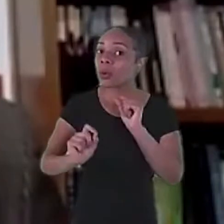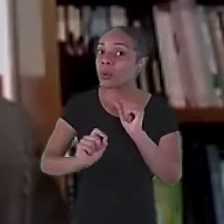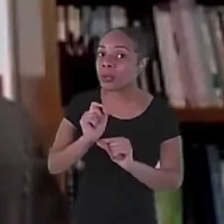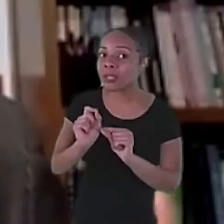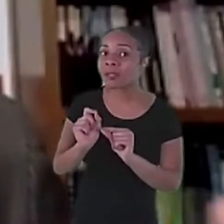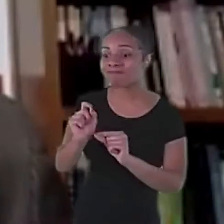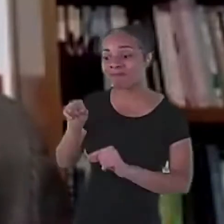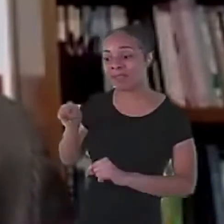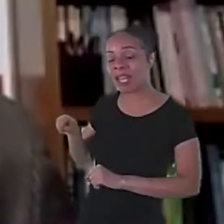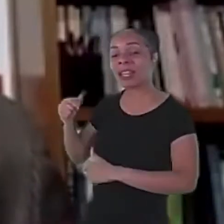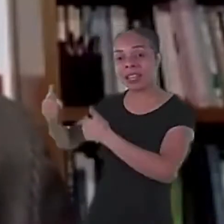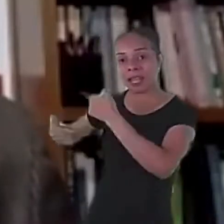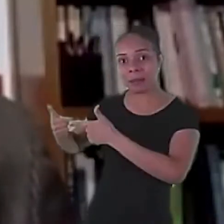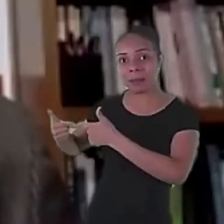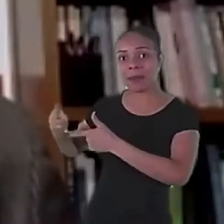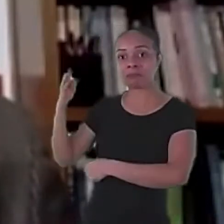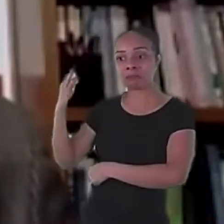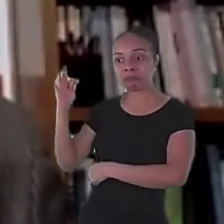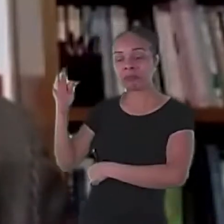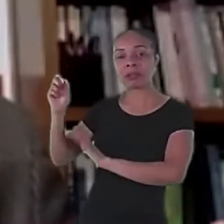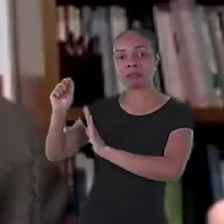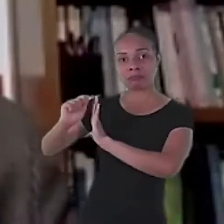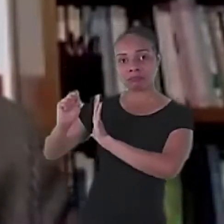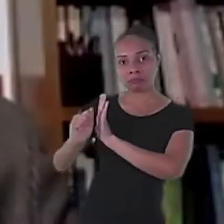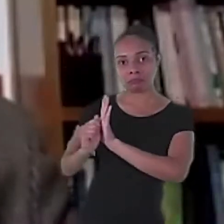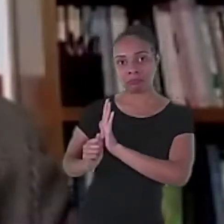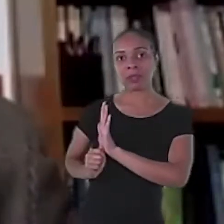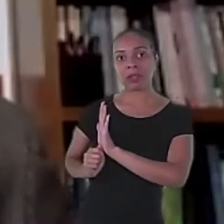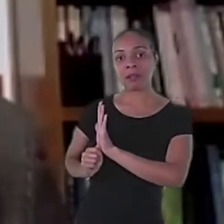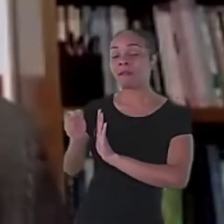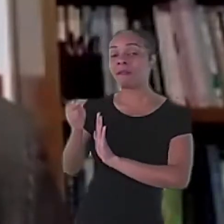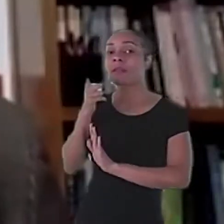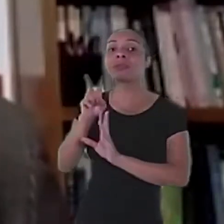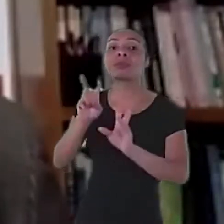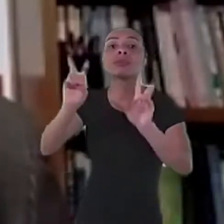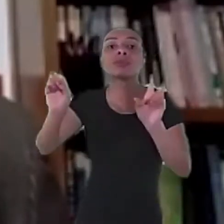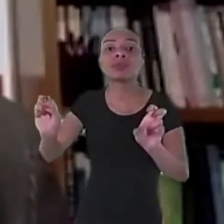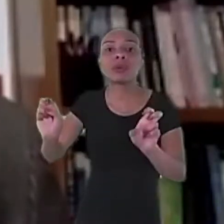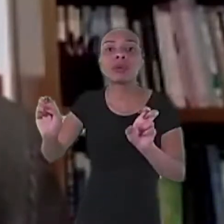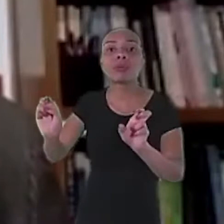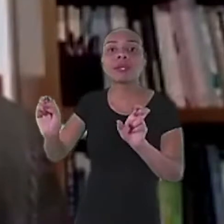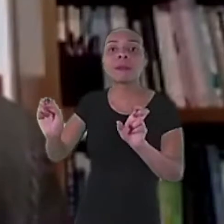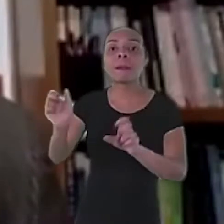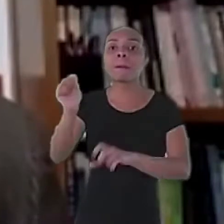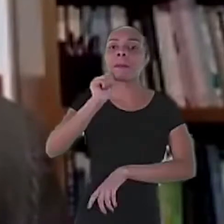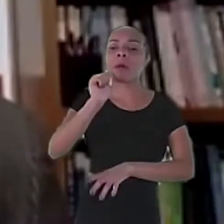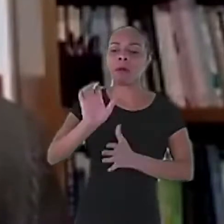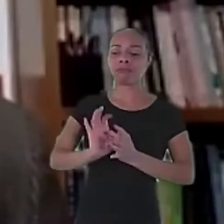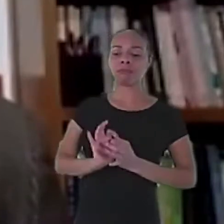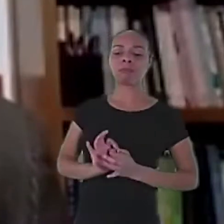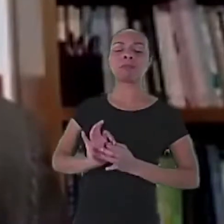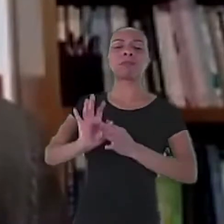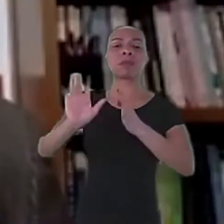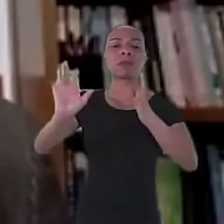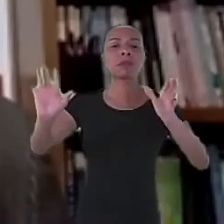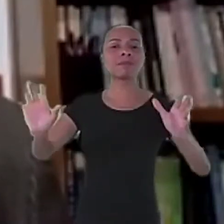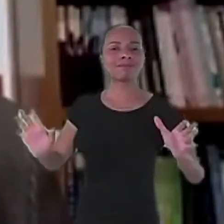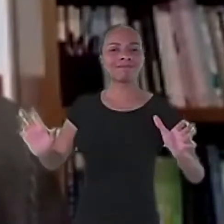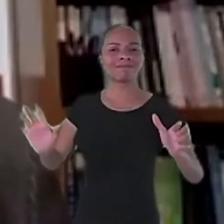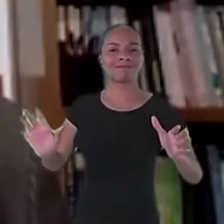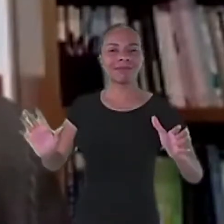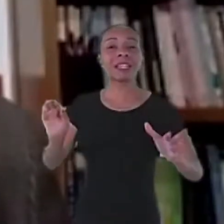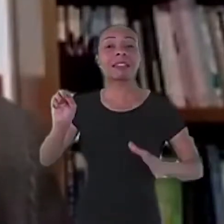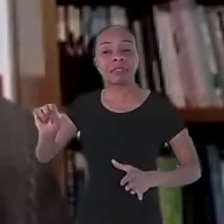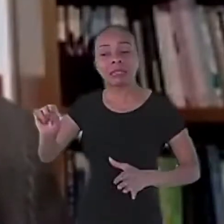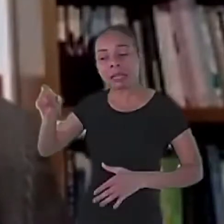mulher. Assim que a mulher se emancipa, ela se libera intelectualmente.